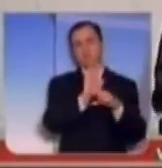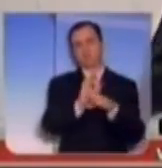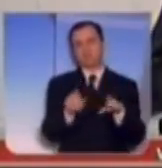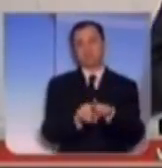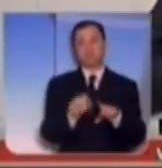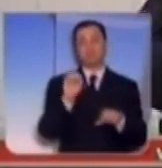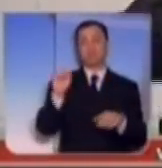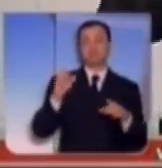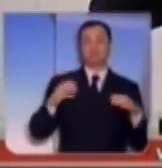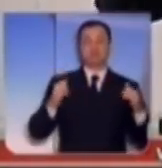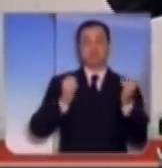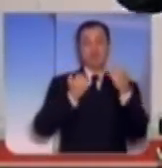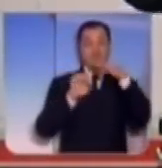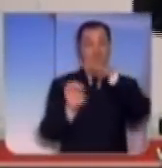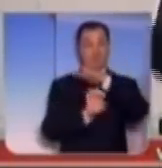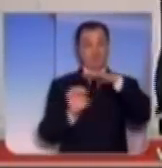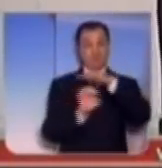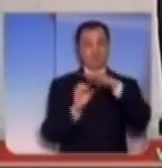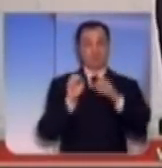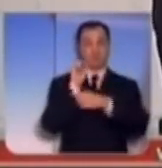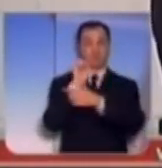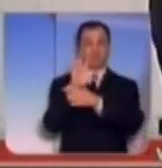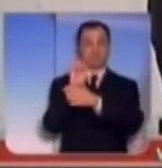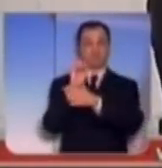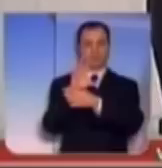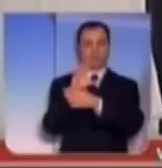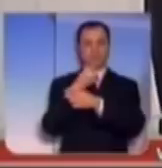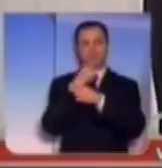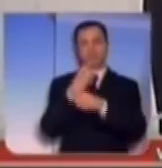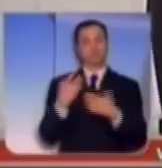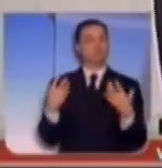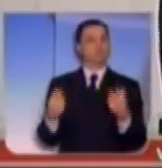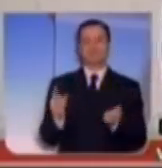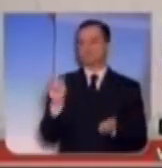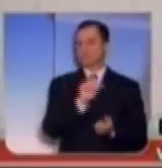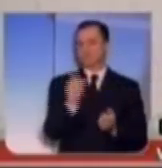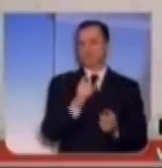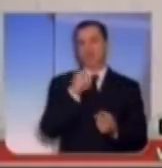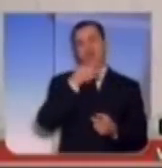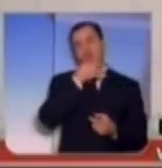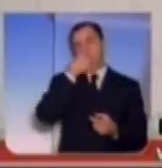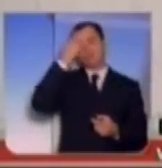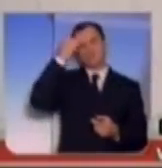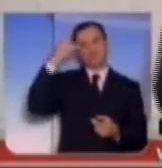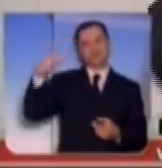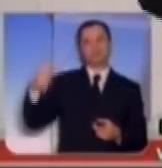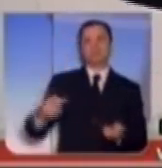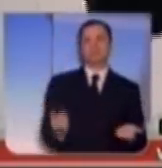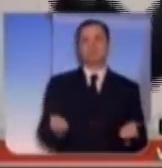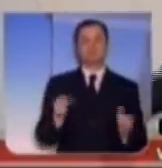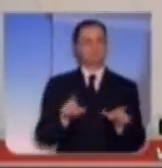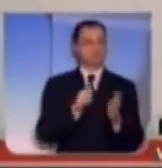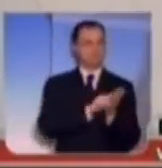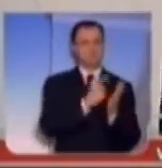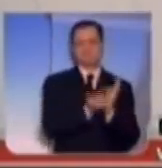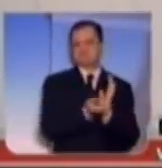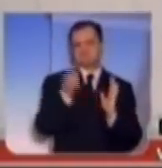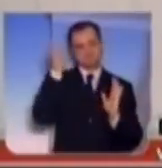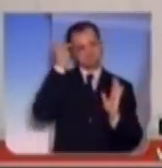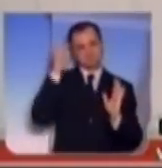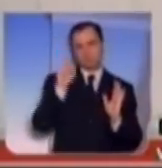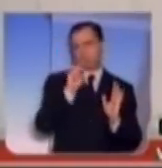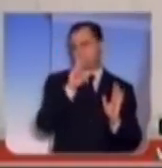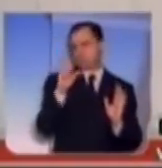Globo não, com certeza, não autorizaria a transmissão de um comentário como esse, ou a Folha de São